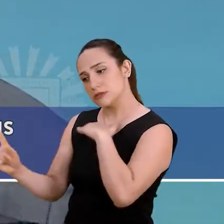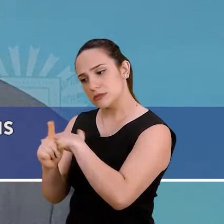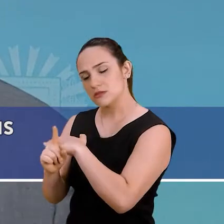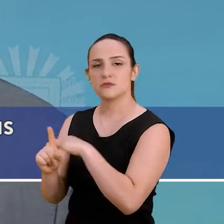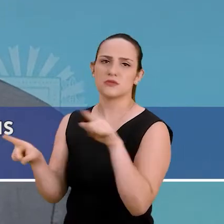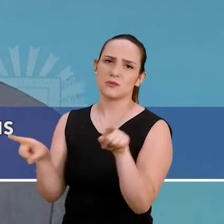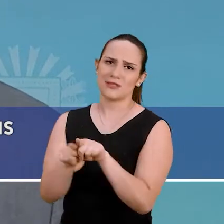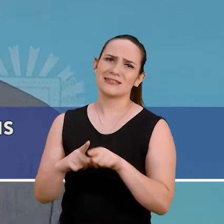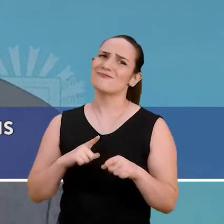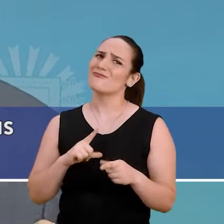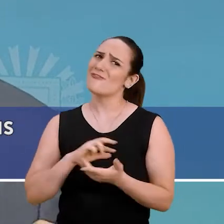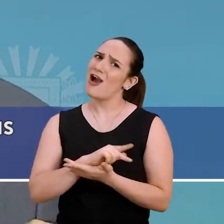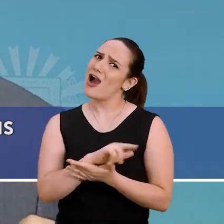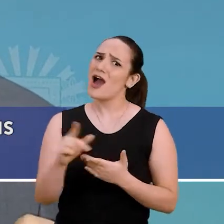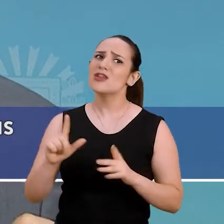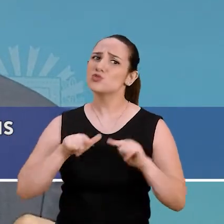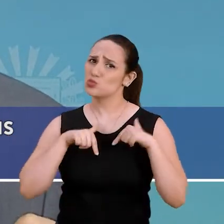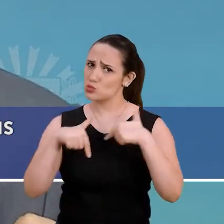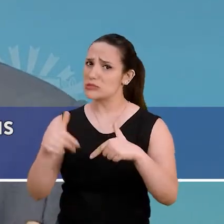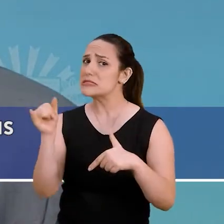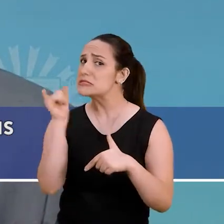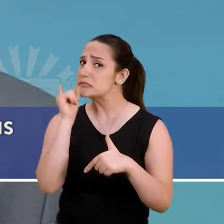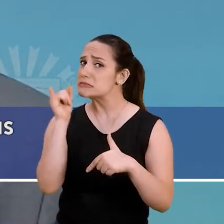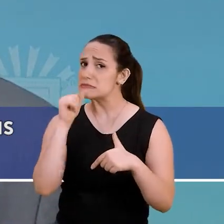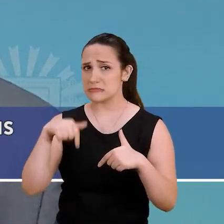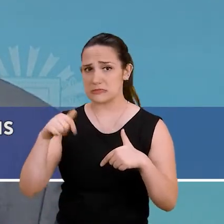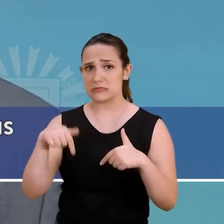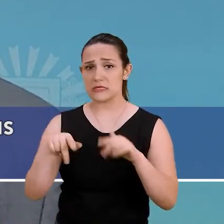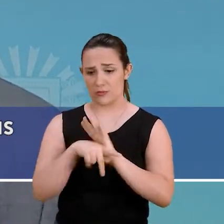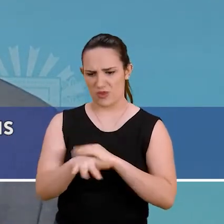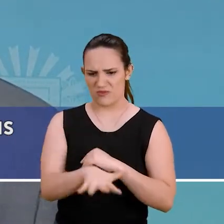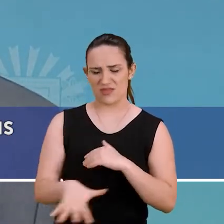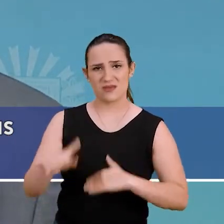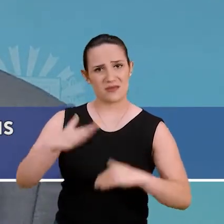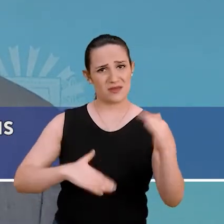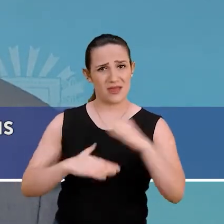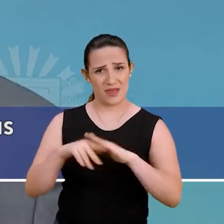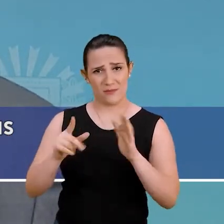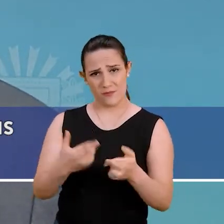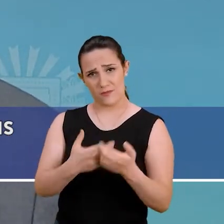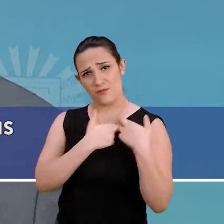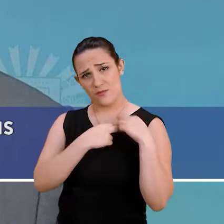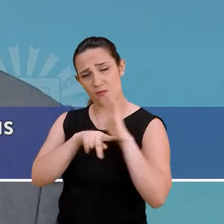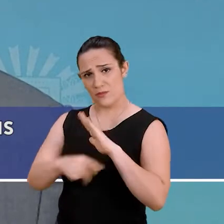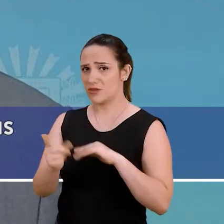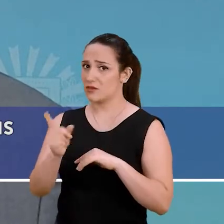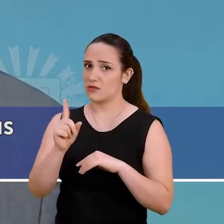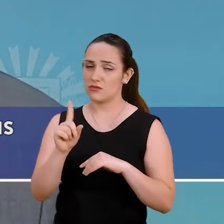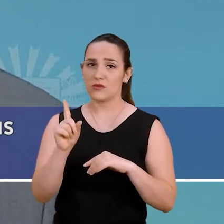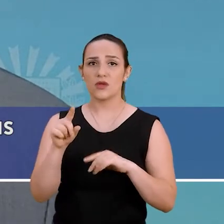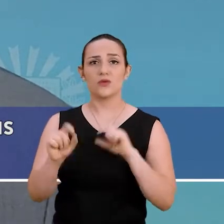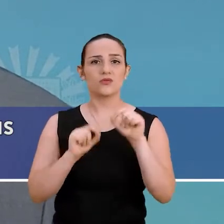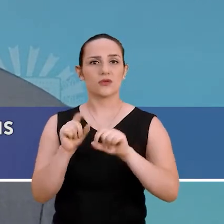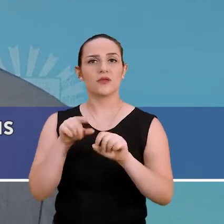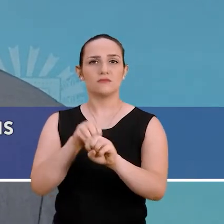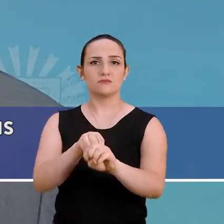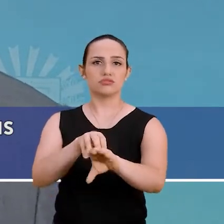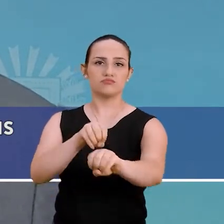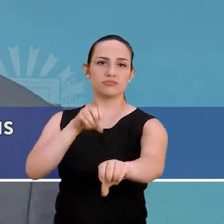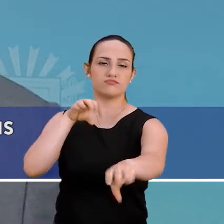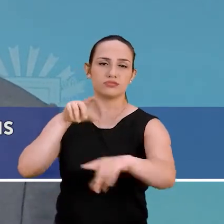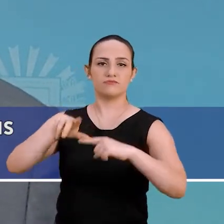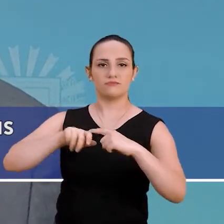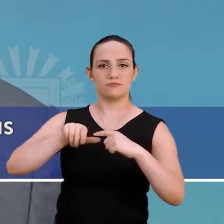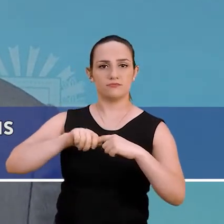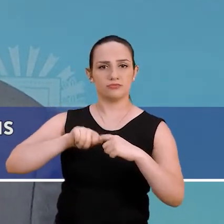os desafios são vários, né? Nós temos, por exemplo, uma briga muito grande, embora não seja da alçada do Conselho, contra a formação à